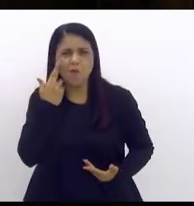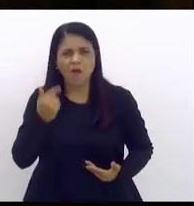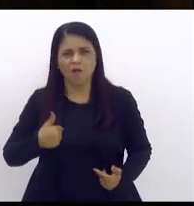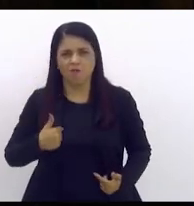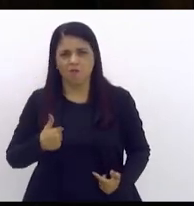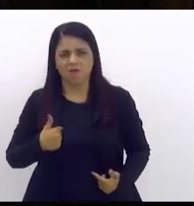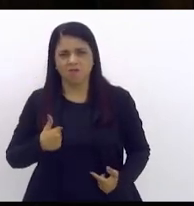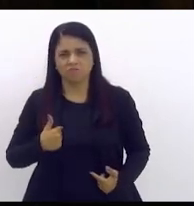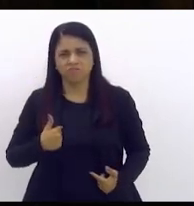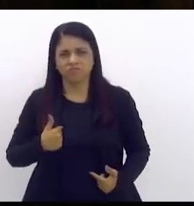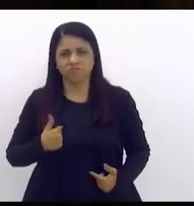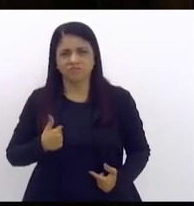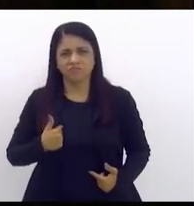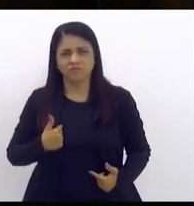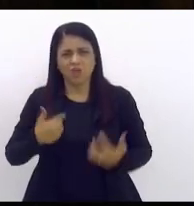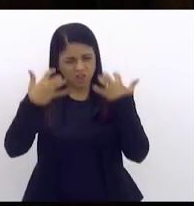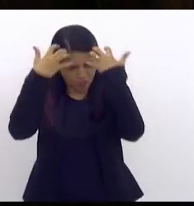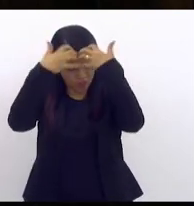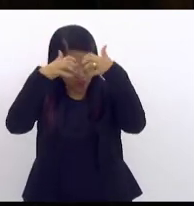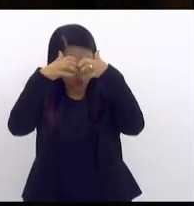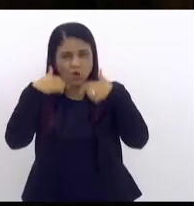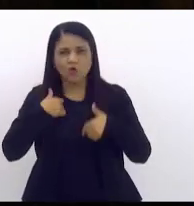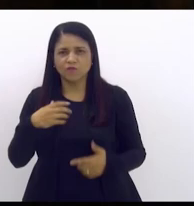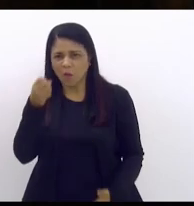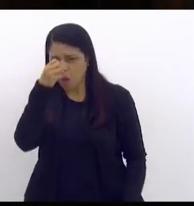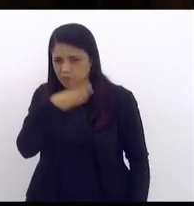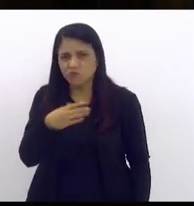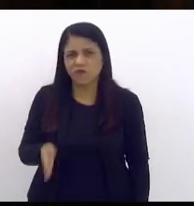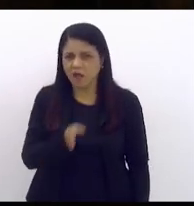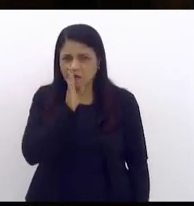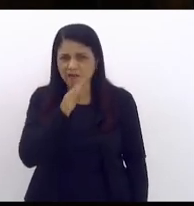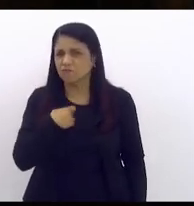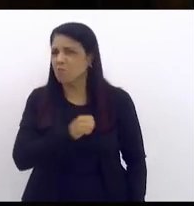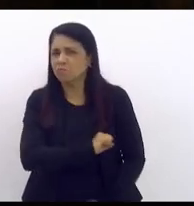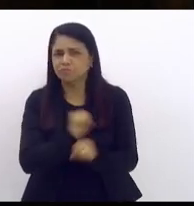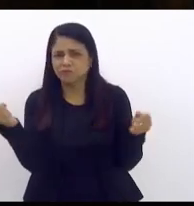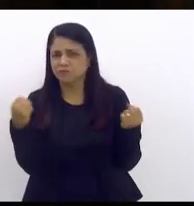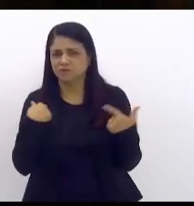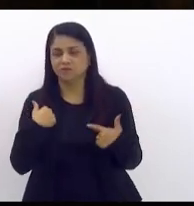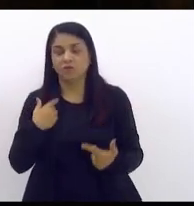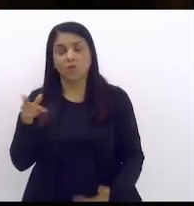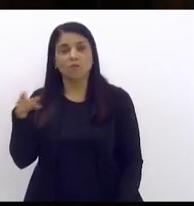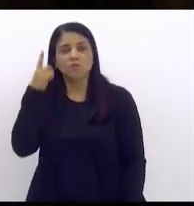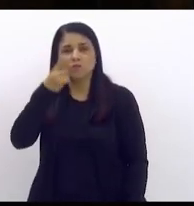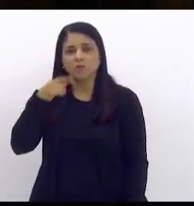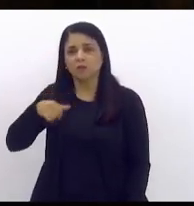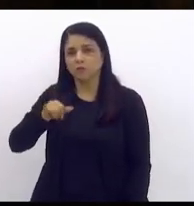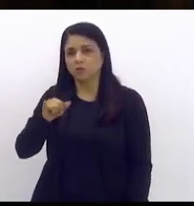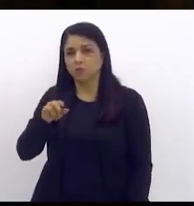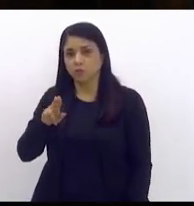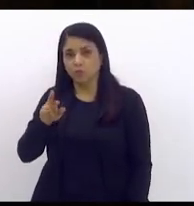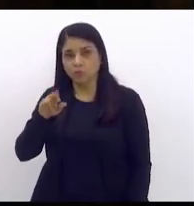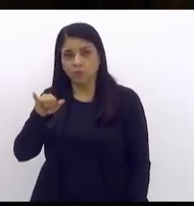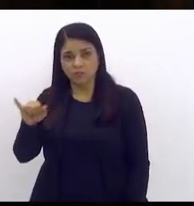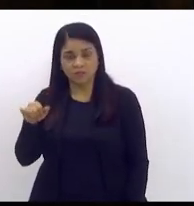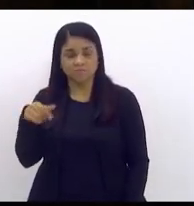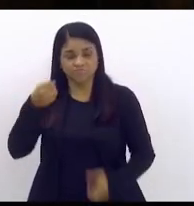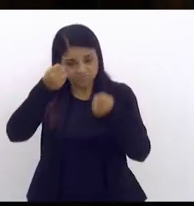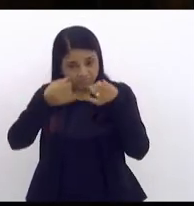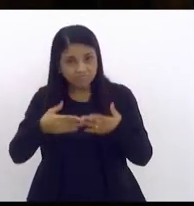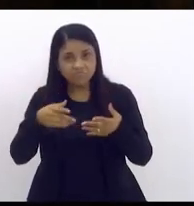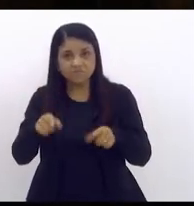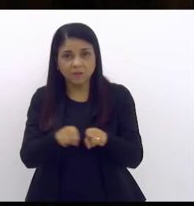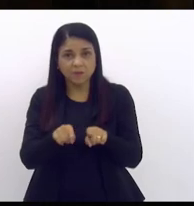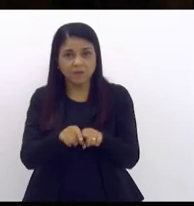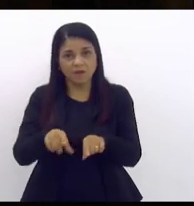tem neurônio que vê um absurdo desse ficar calado. E como o deputado Yuri, que me antecedeu do pessoal, também falou, cara, pela